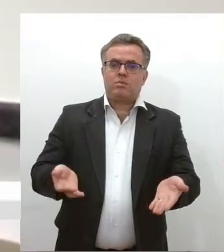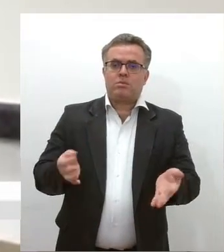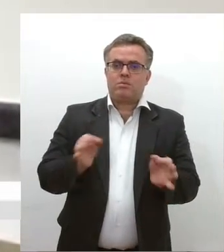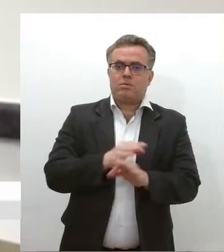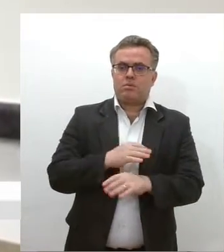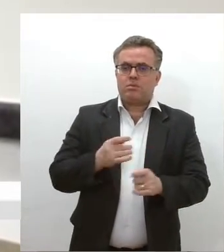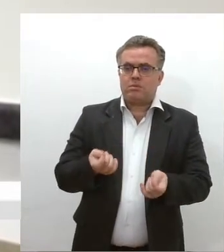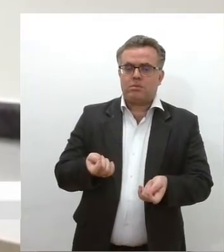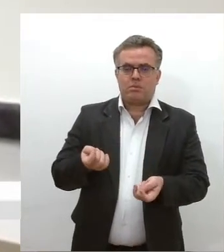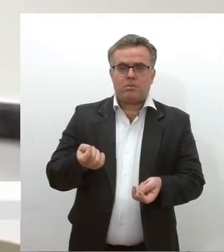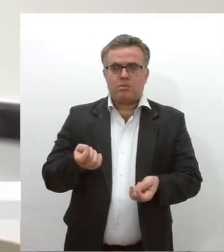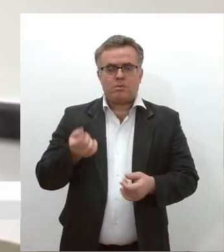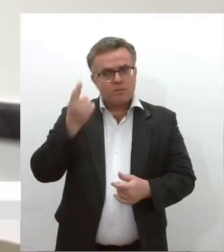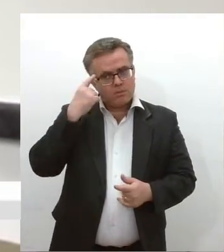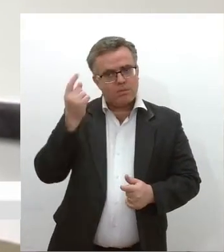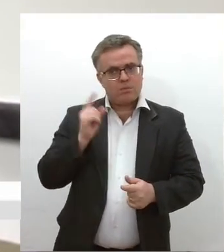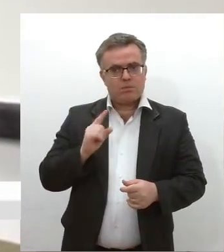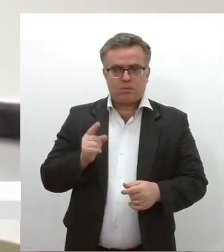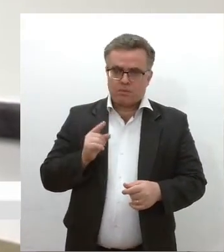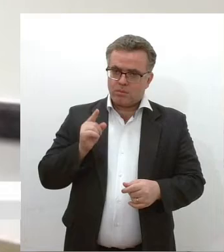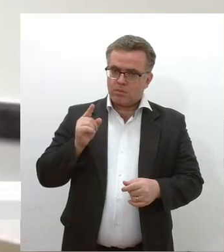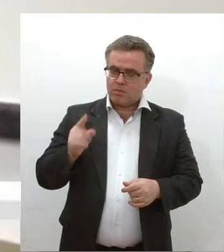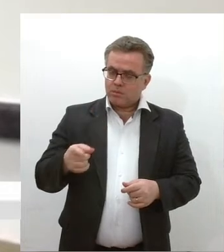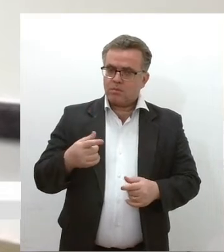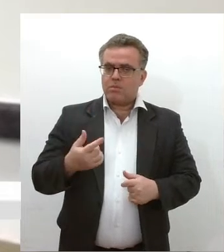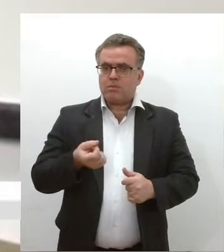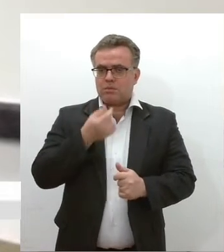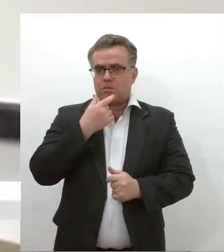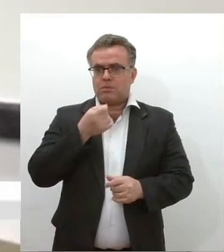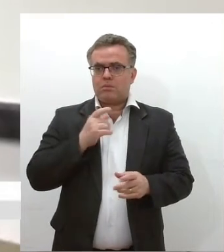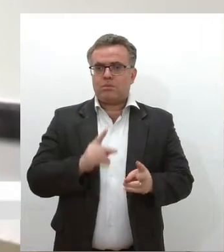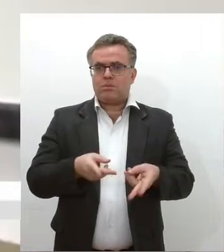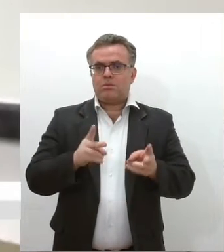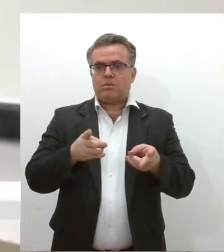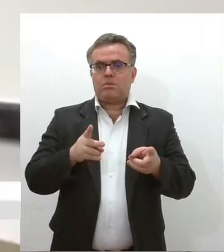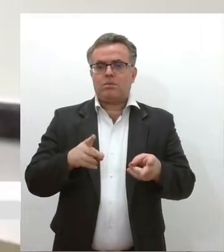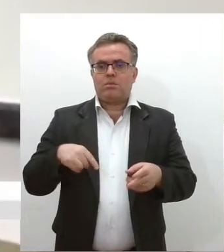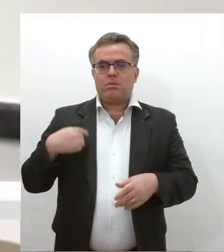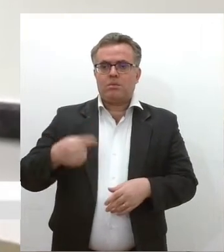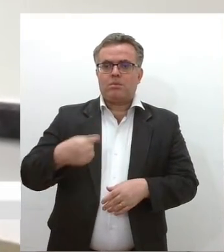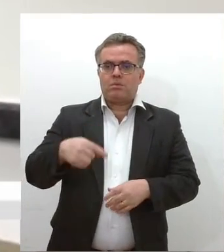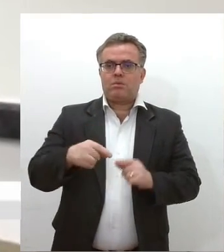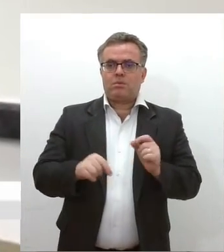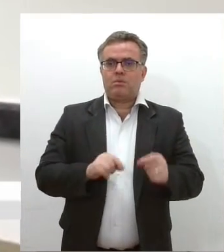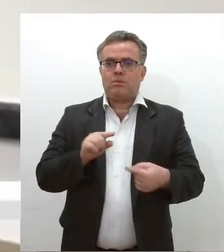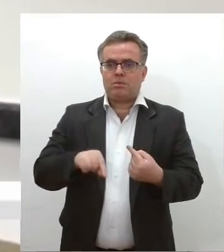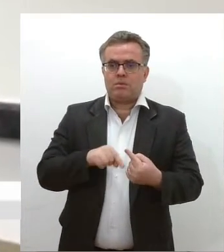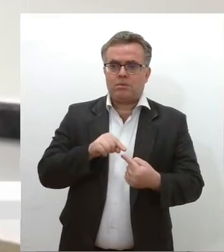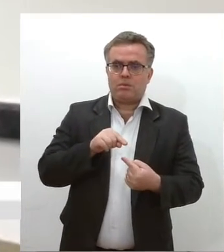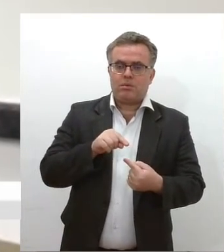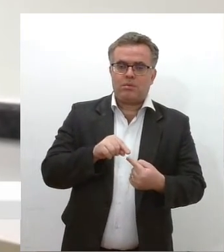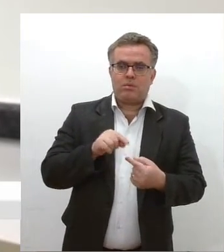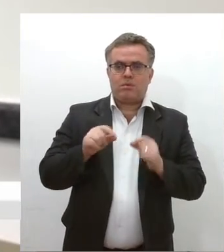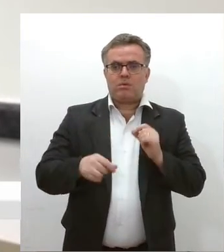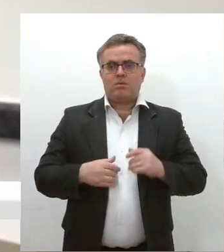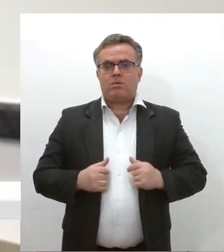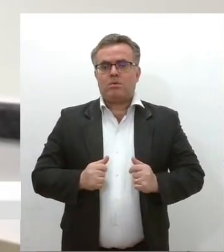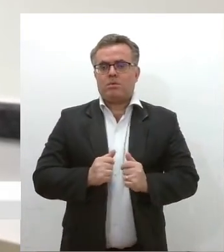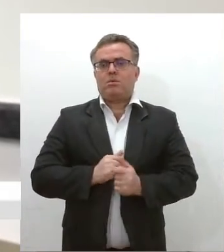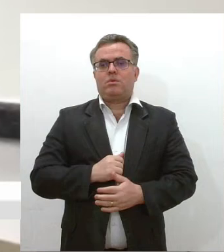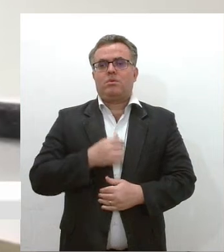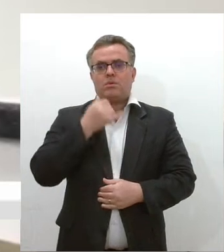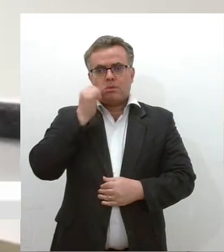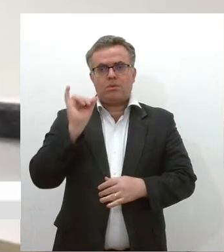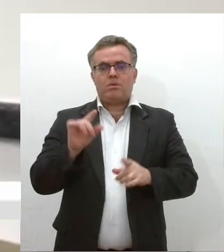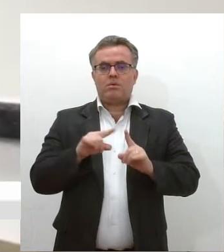chegar para uma pessoa que usa contracepção. Não que a contracepção já seja ruim, mas o objetivo da contracepção é justamente evitar o